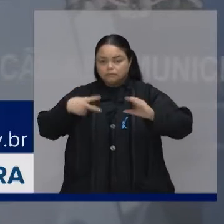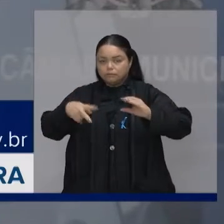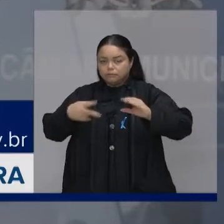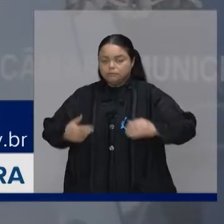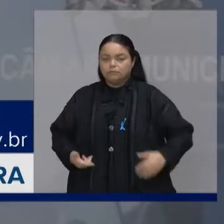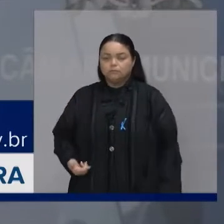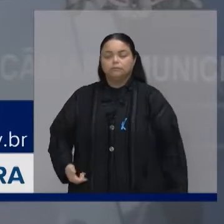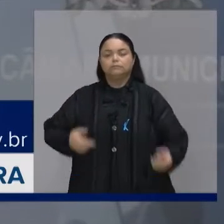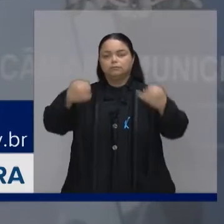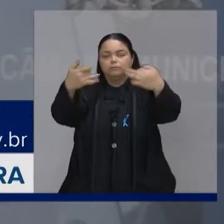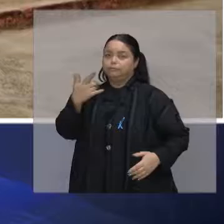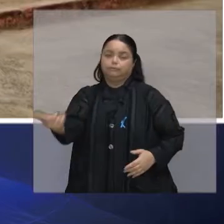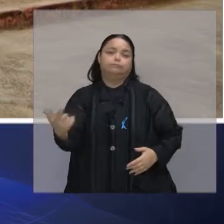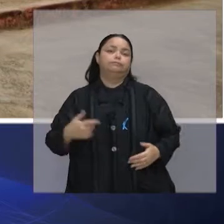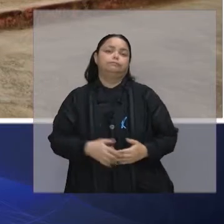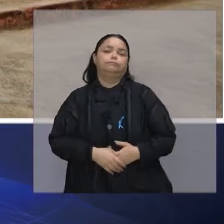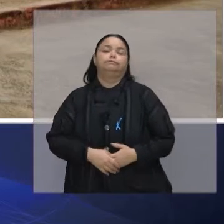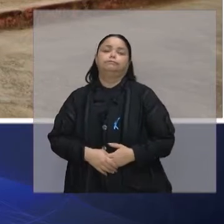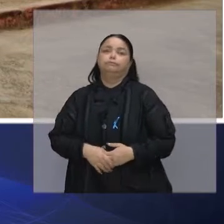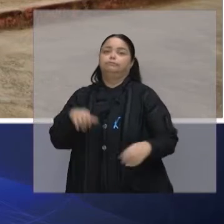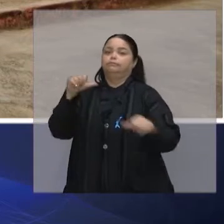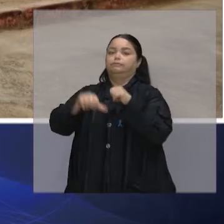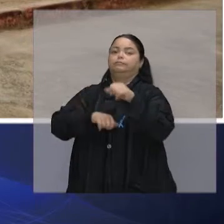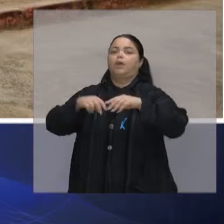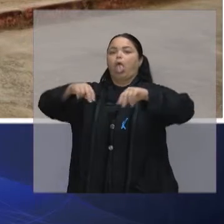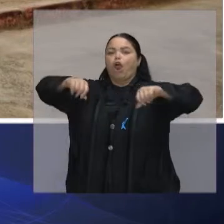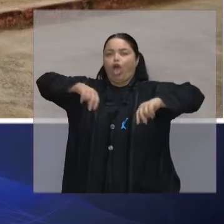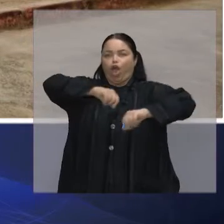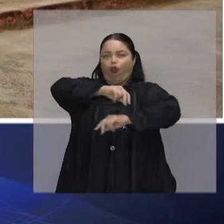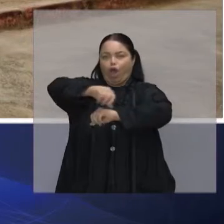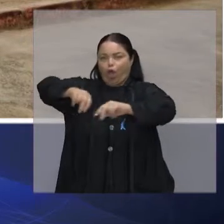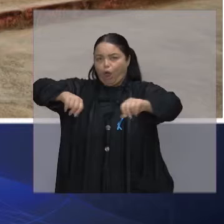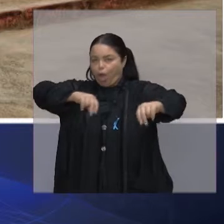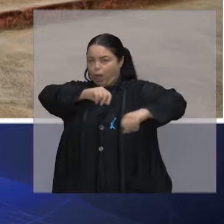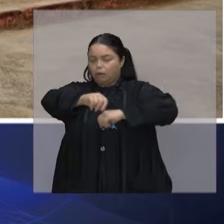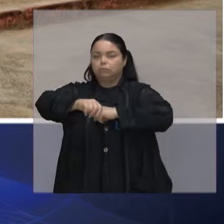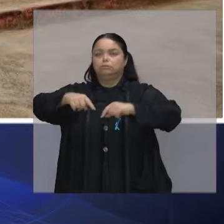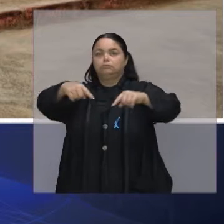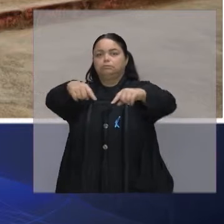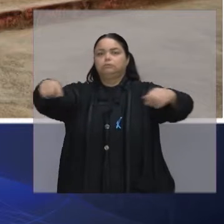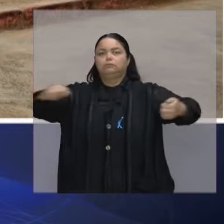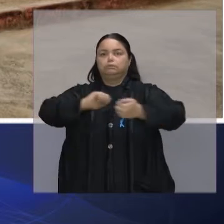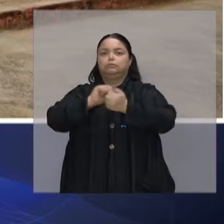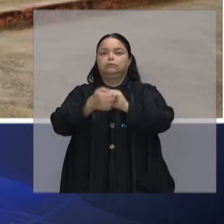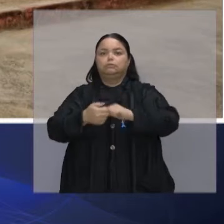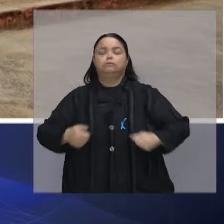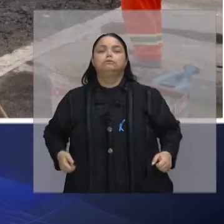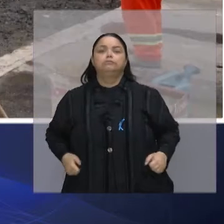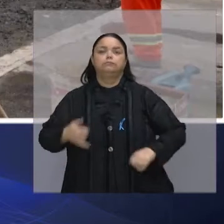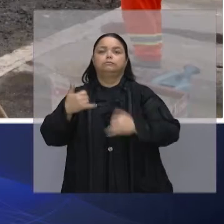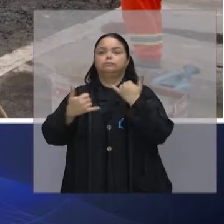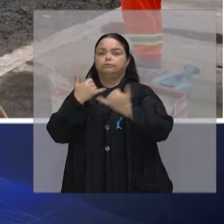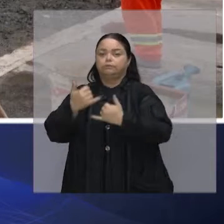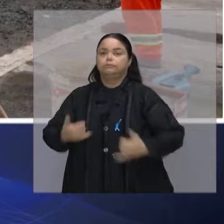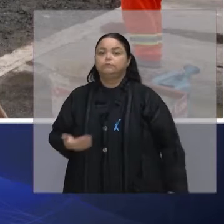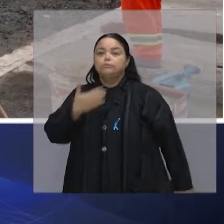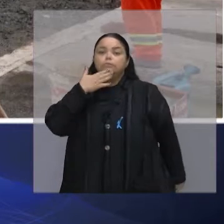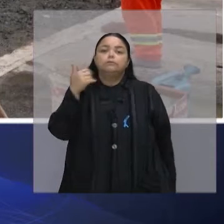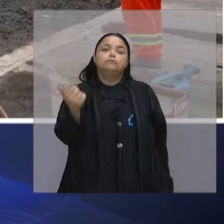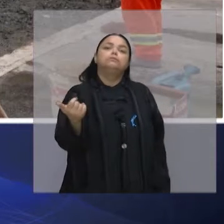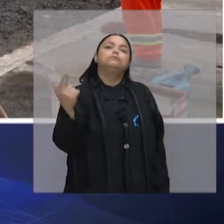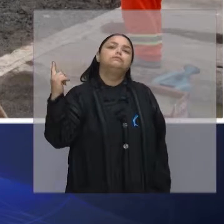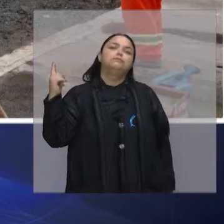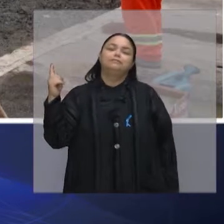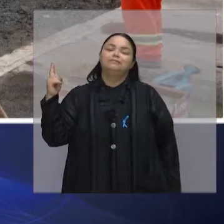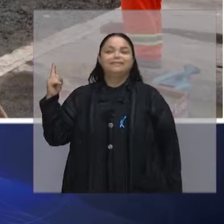vereador Roberto Chagas destacou ações e serviços públicos realizados na Zona Norte e reforçou o